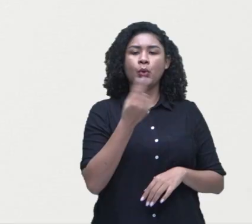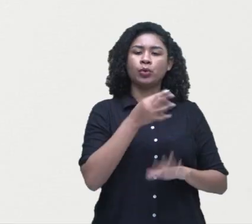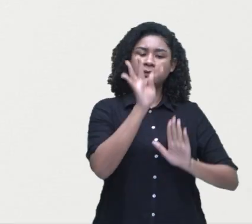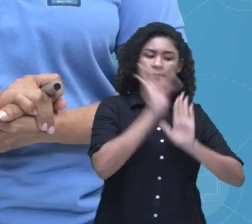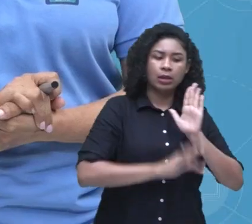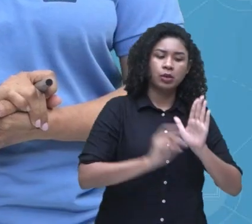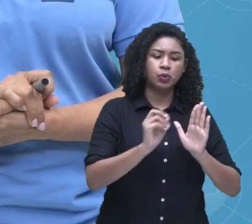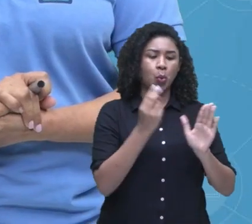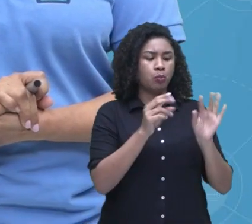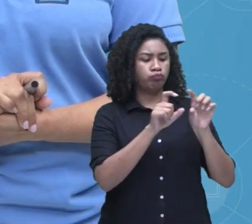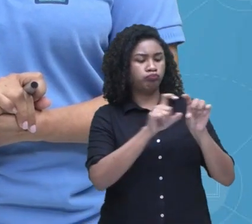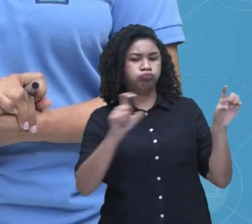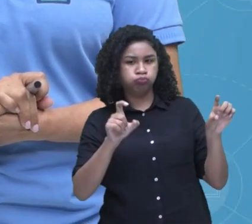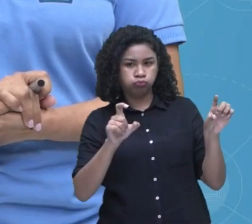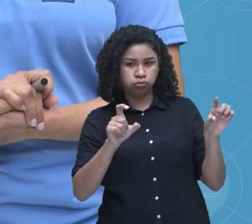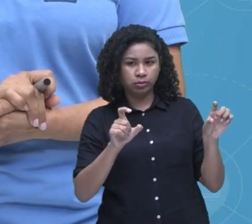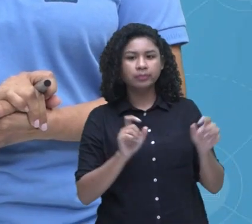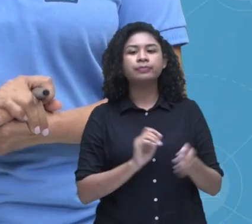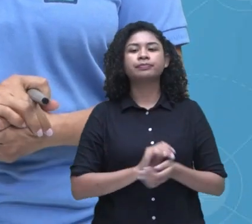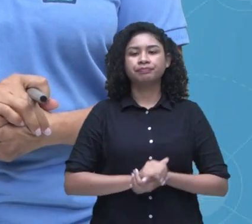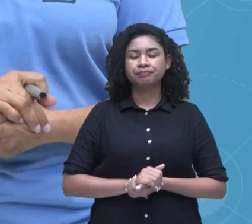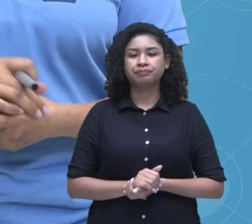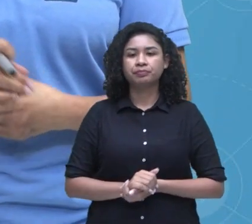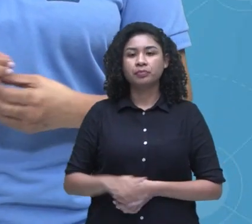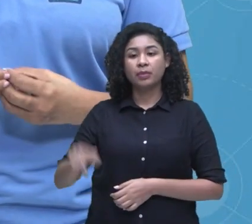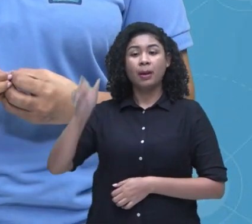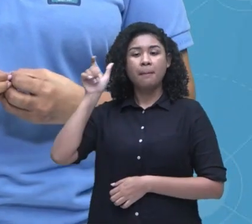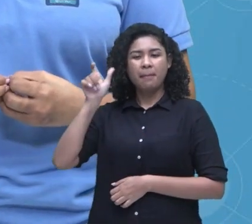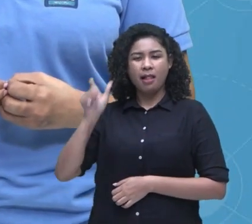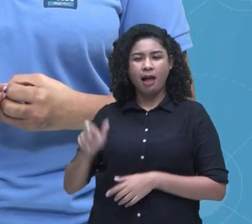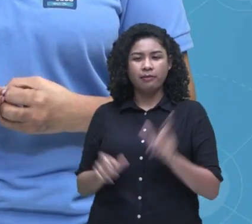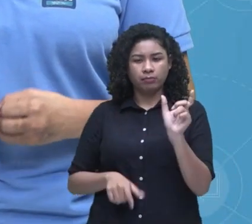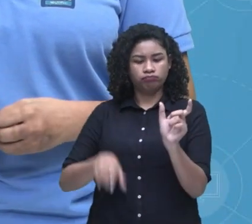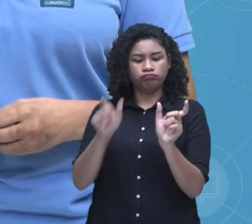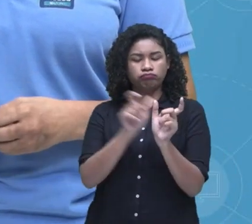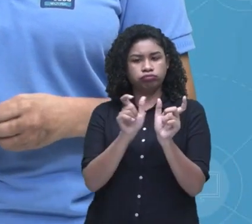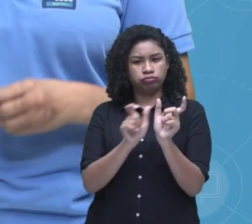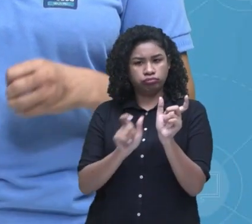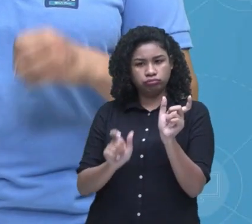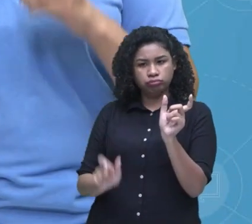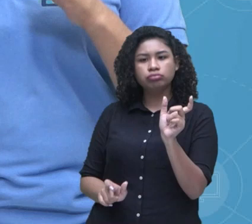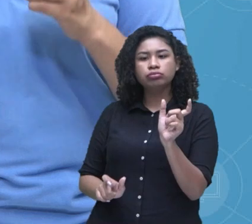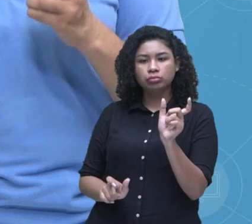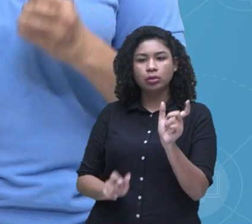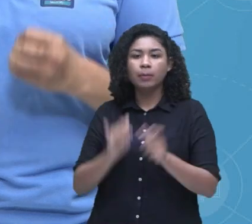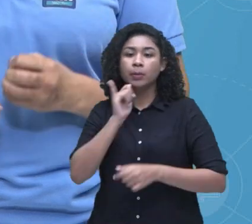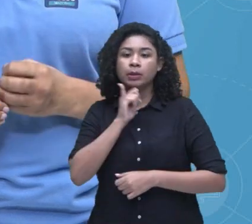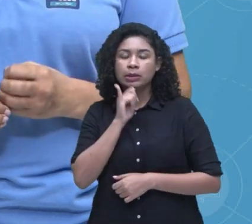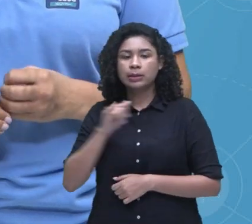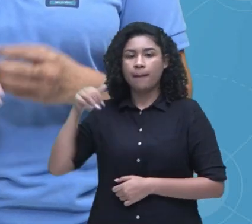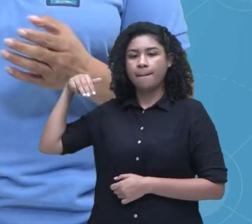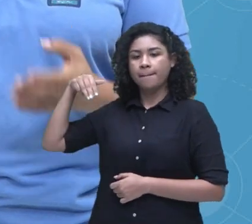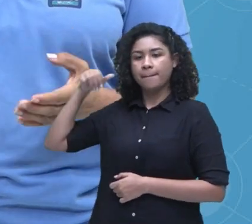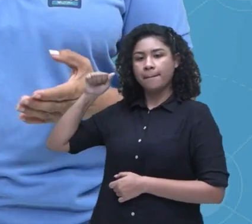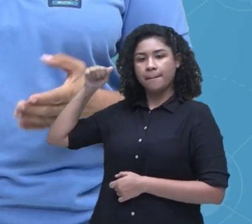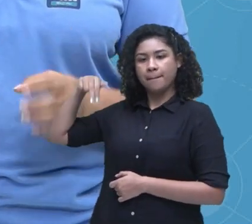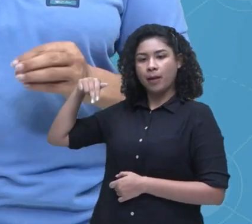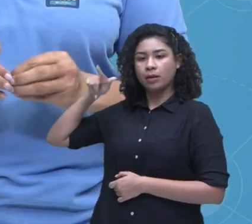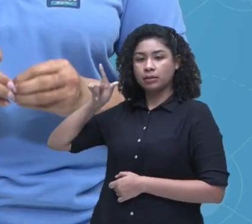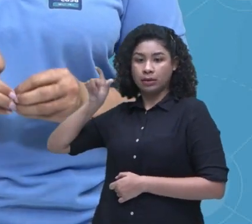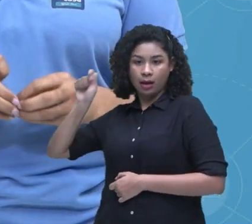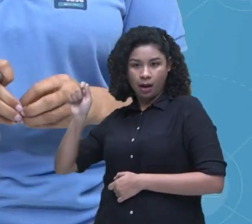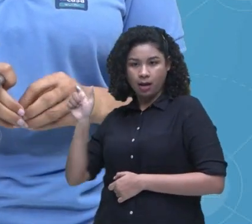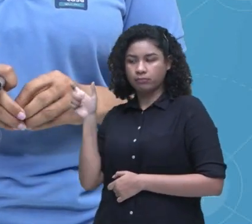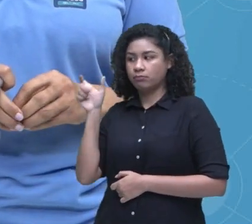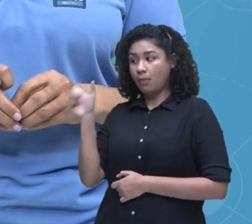trecho. Então, as palavras polissêmicas, né, como a manga, por exemplo, ela também,